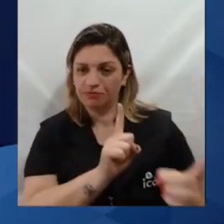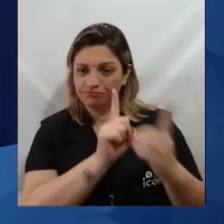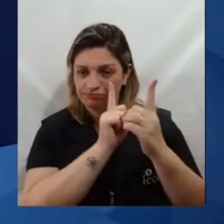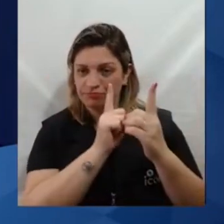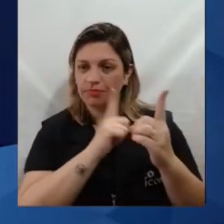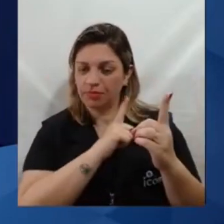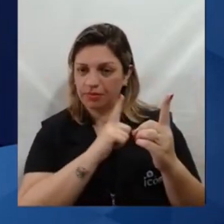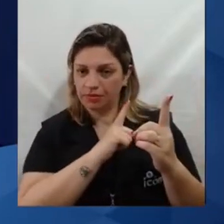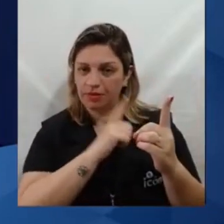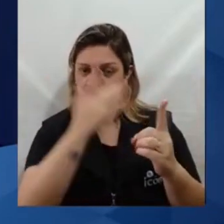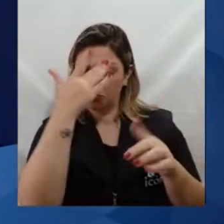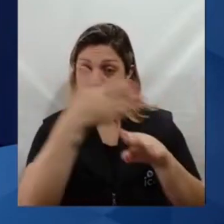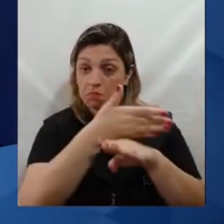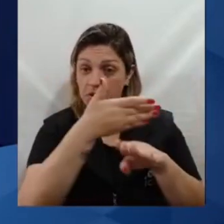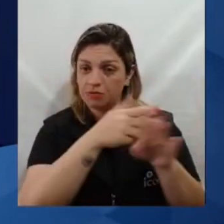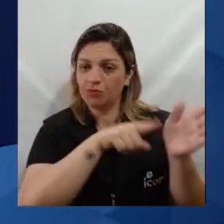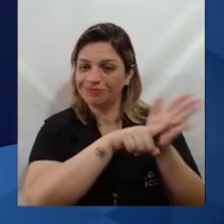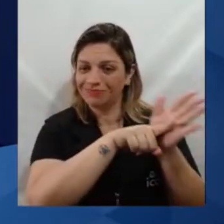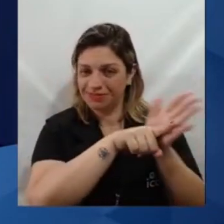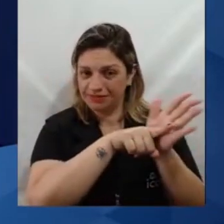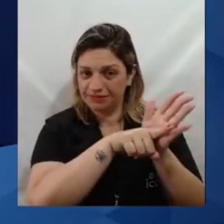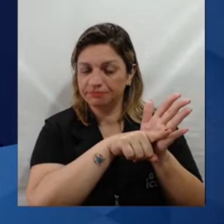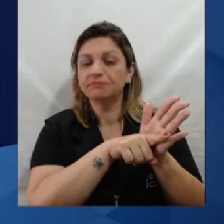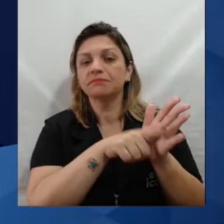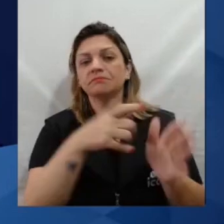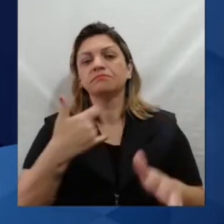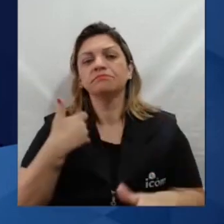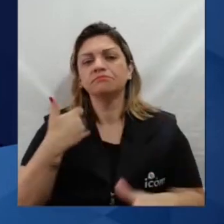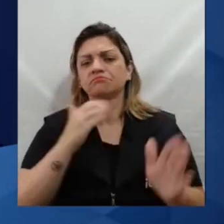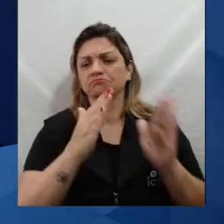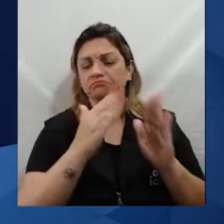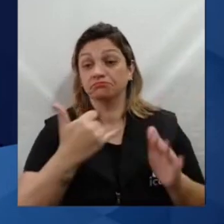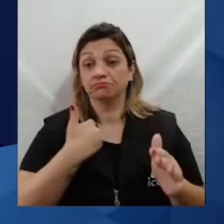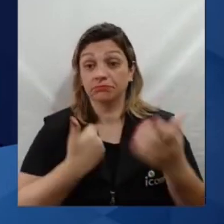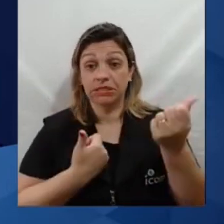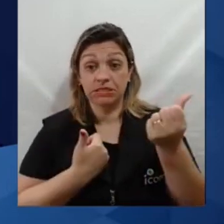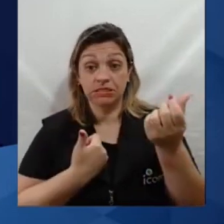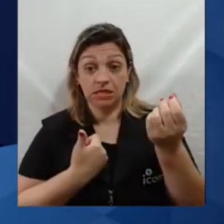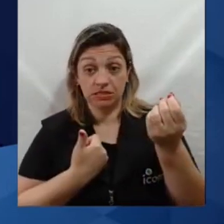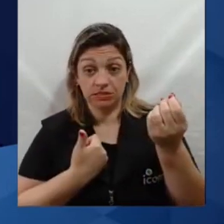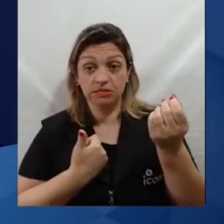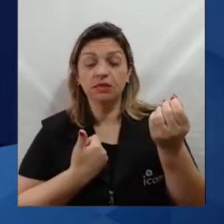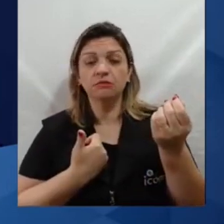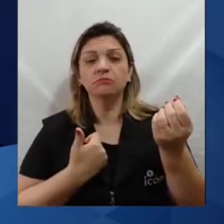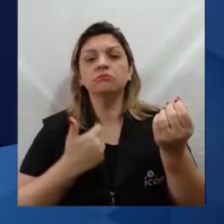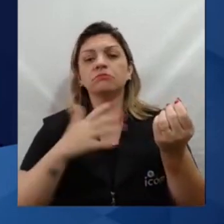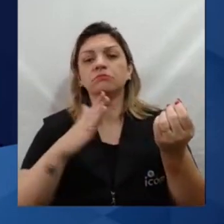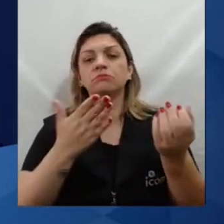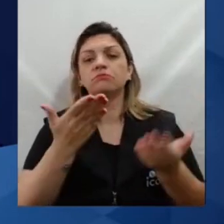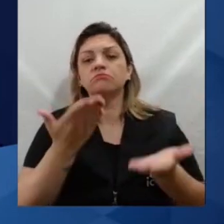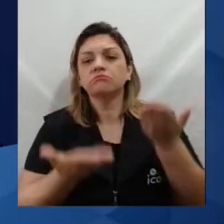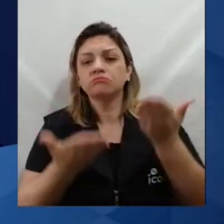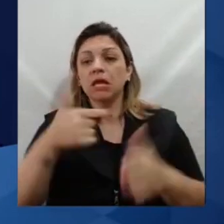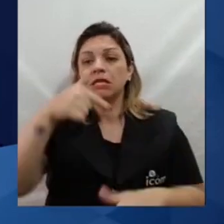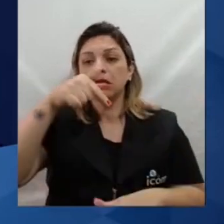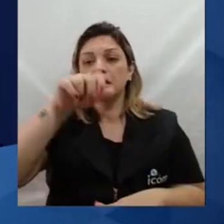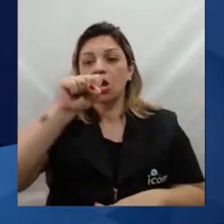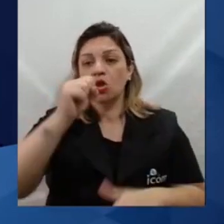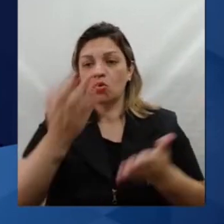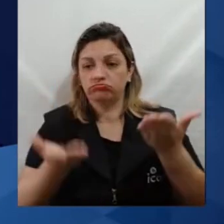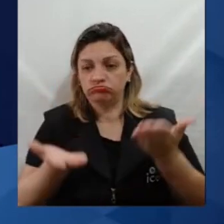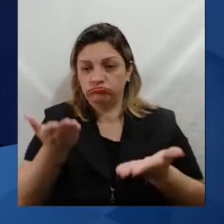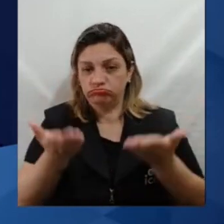participantes da pesquisa. Então, a idade média foi de 60 anos, com peso médio de 78 quilos. O